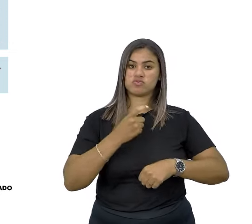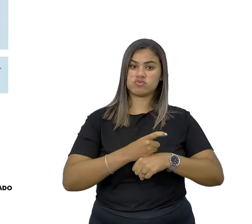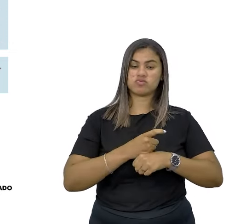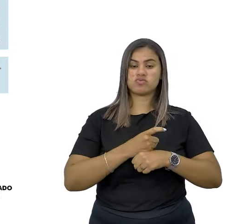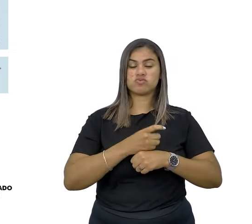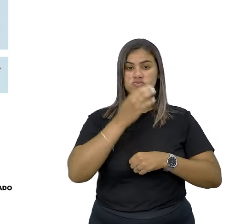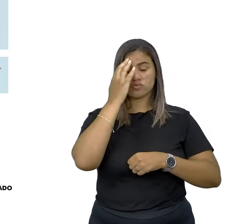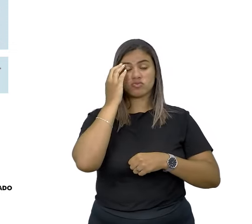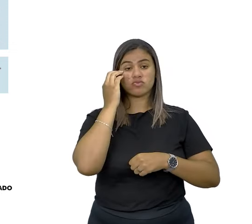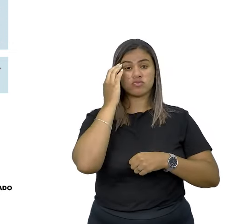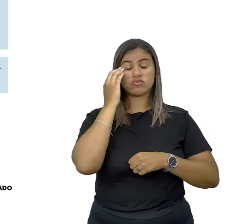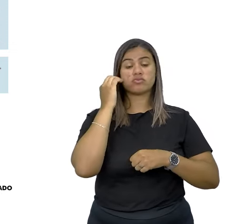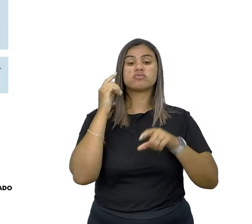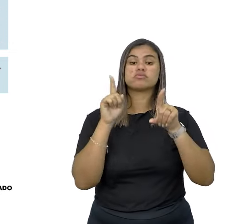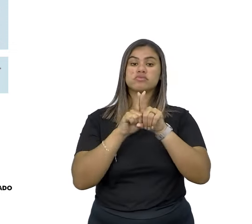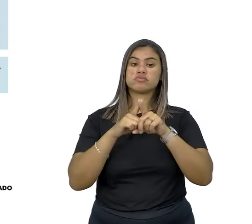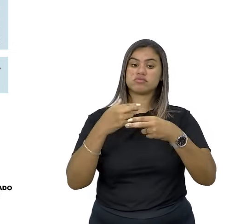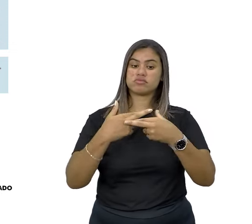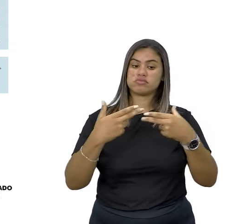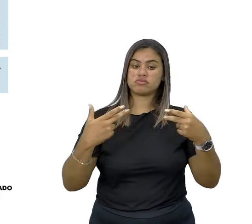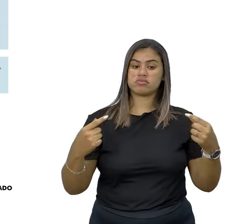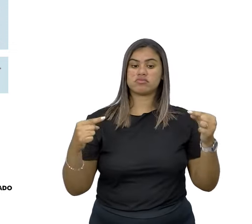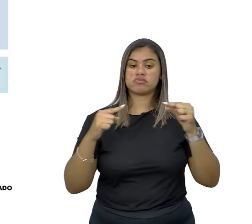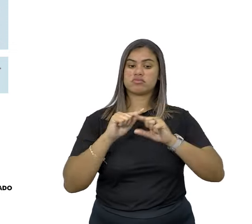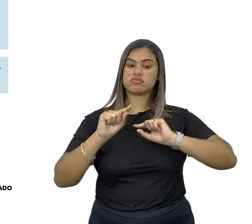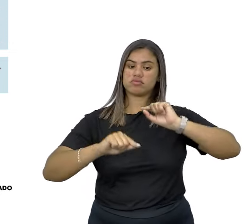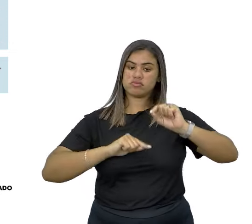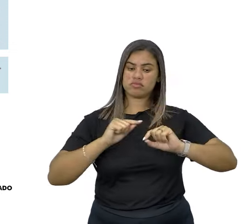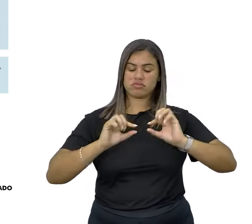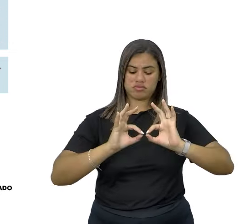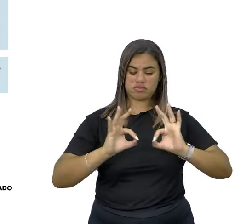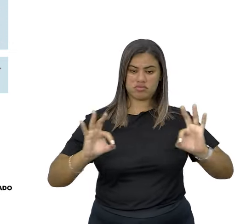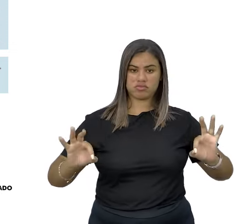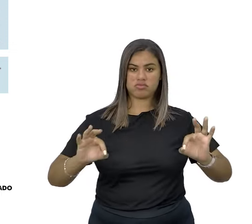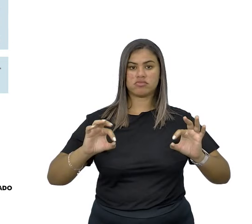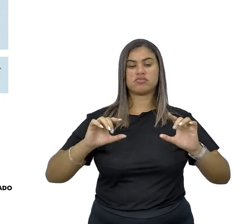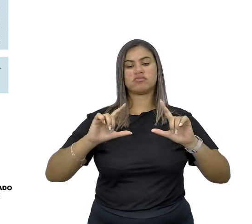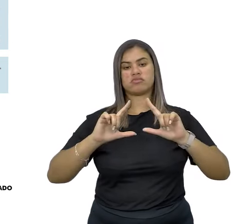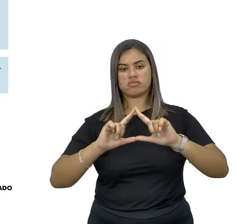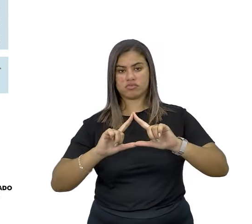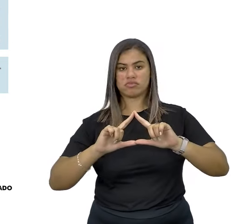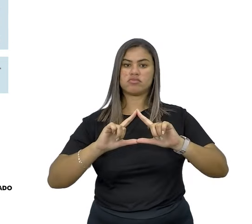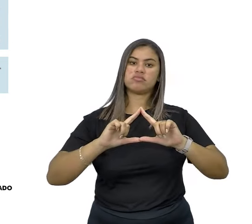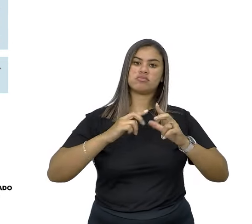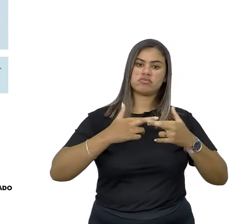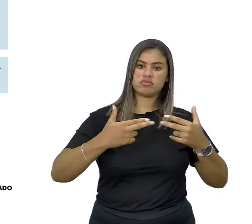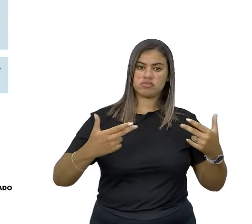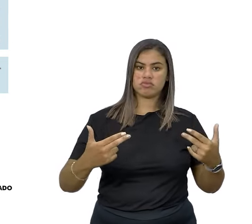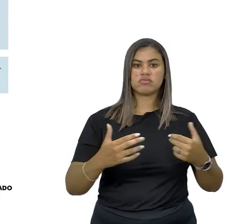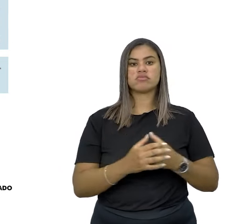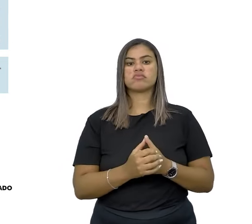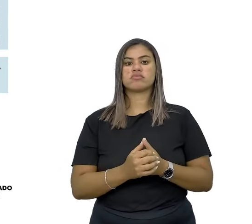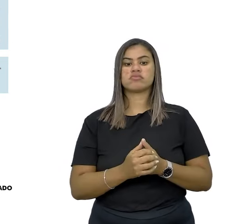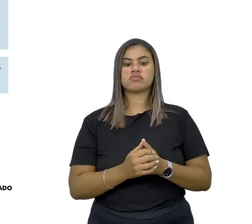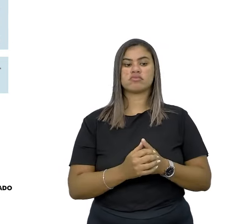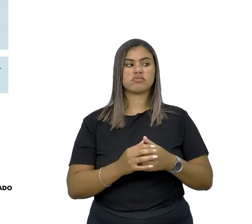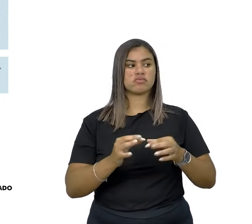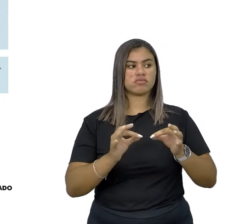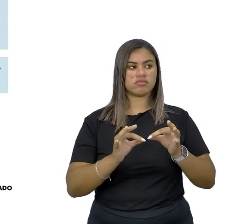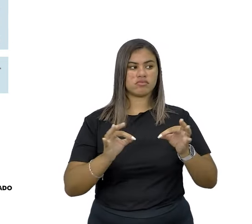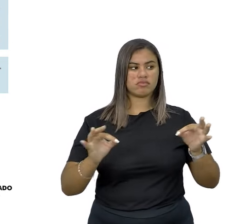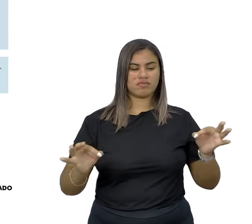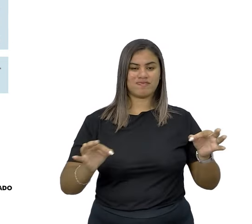sobretudo no que diz respeito à relação entre a quantidade de faces, vértices e arestas de prismas e pirâmides e a quantidade de lados do polígono